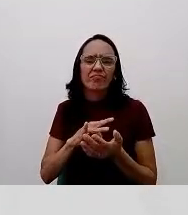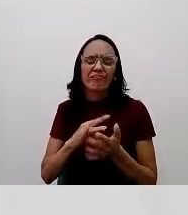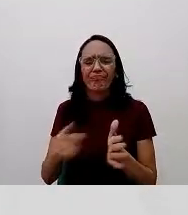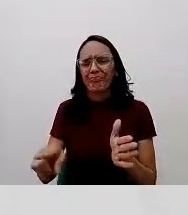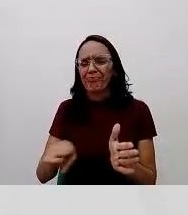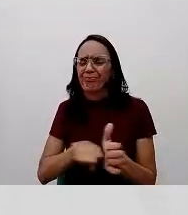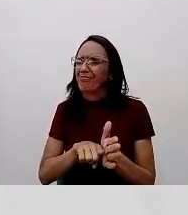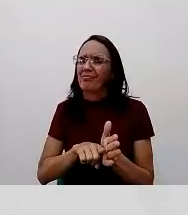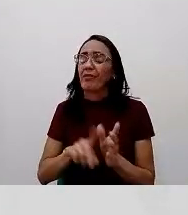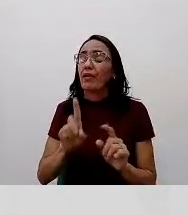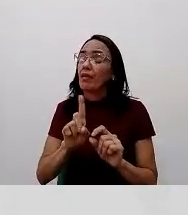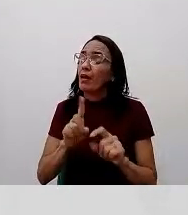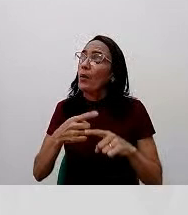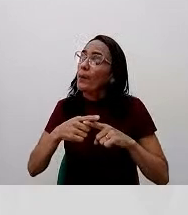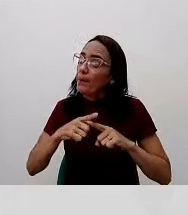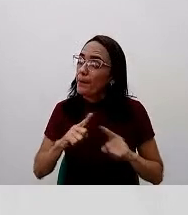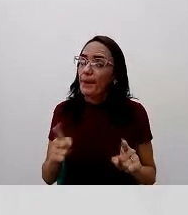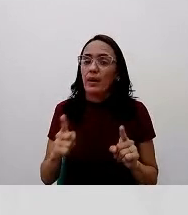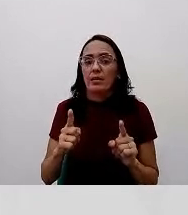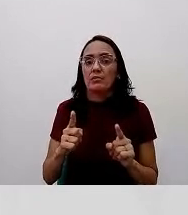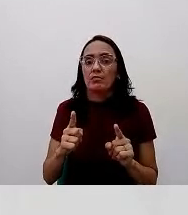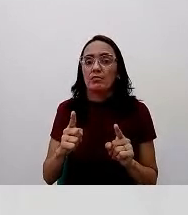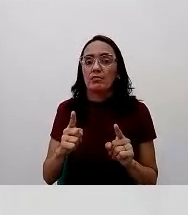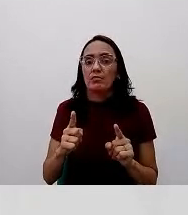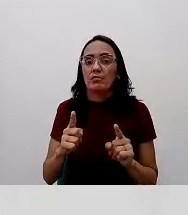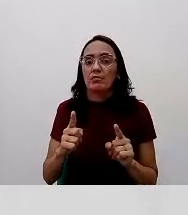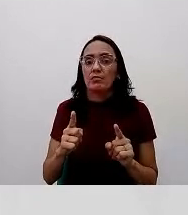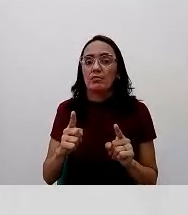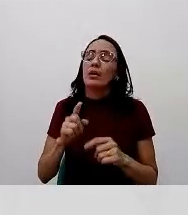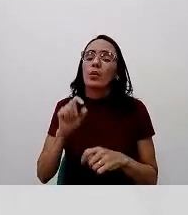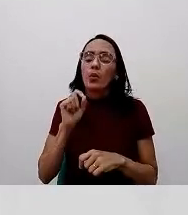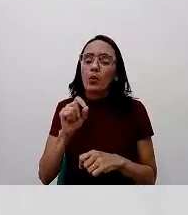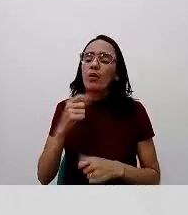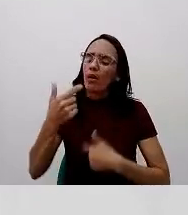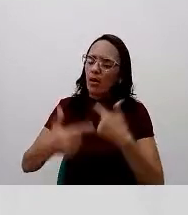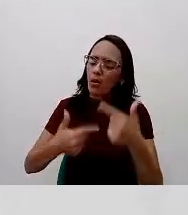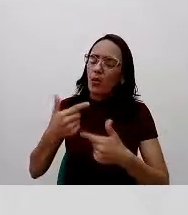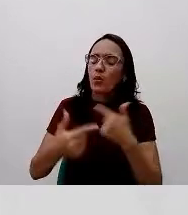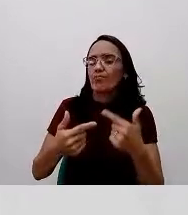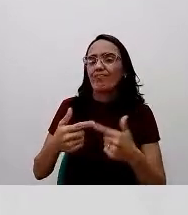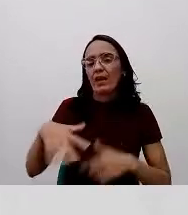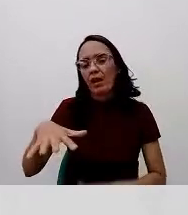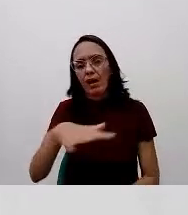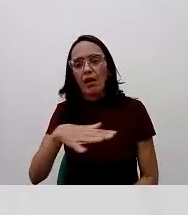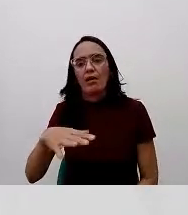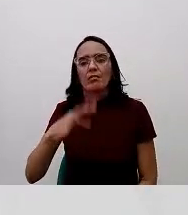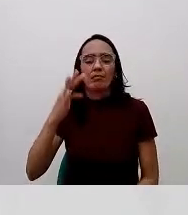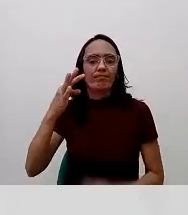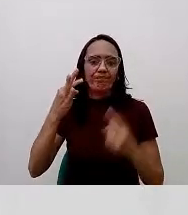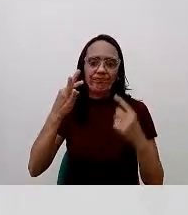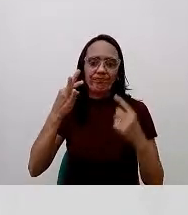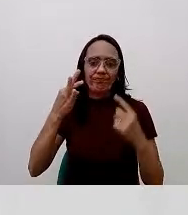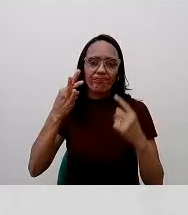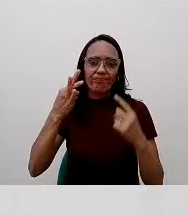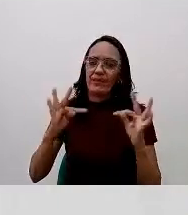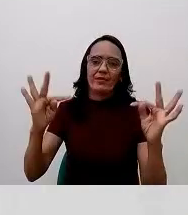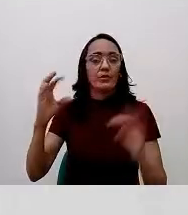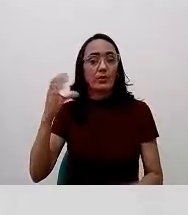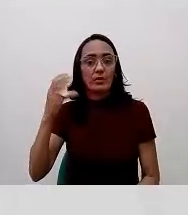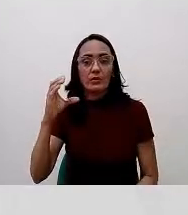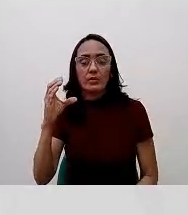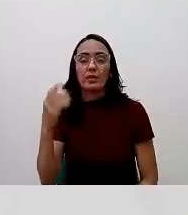ciência e tecnologia, que ela está atrelada diretamente com a educação. Então, nós, do Instituto Federal, né, de Educação do